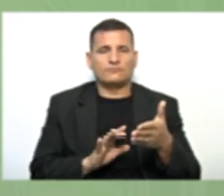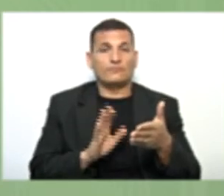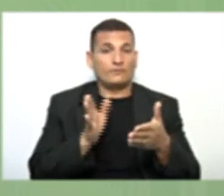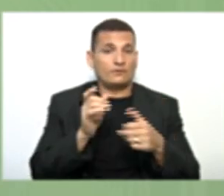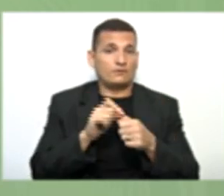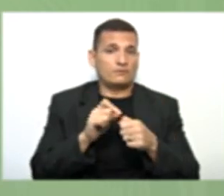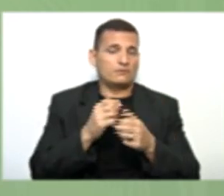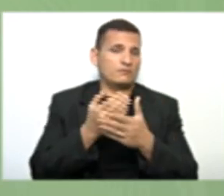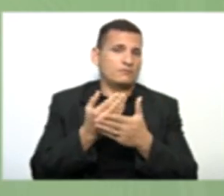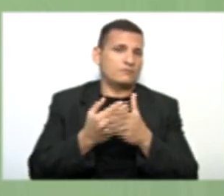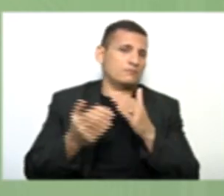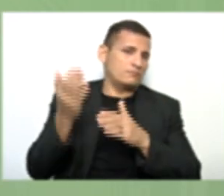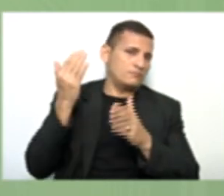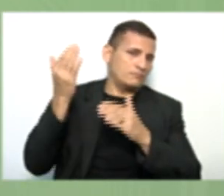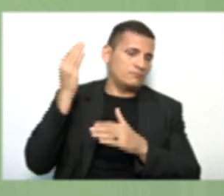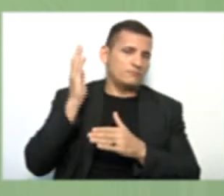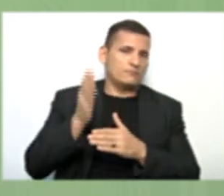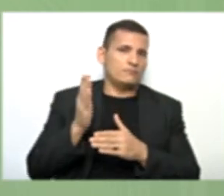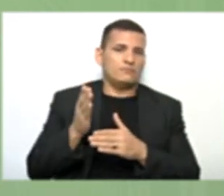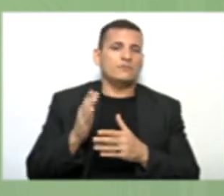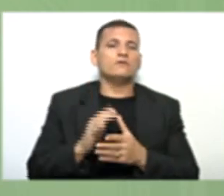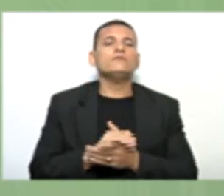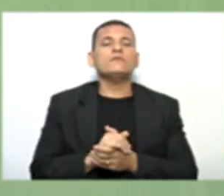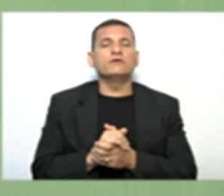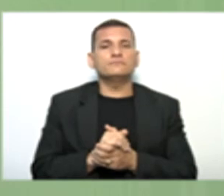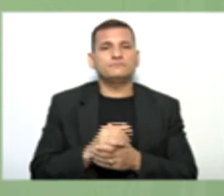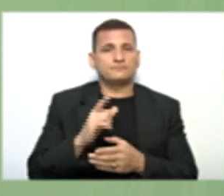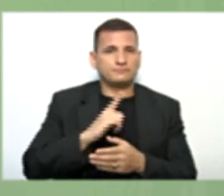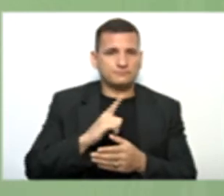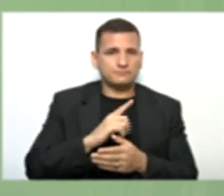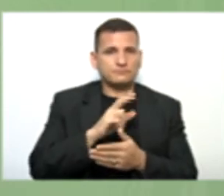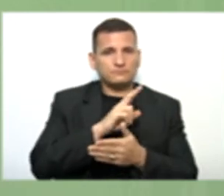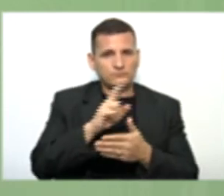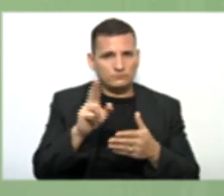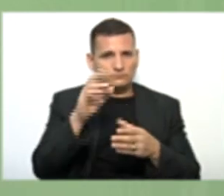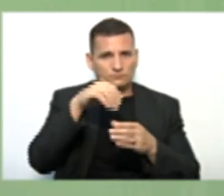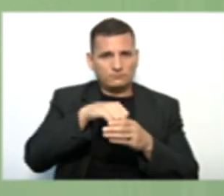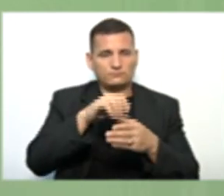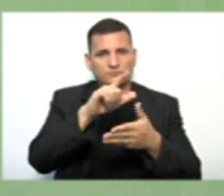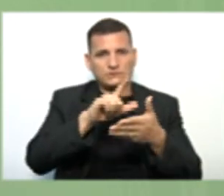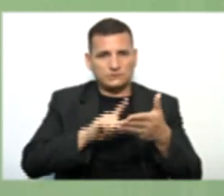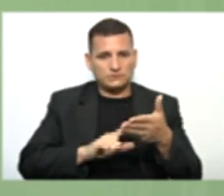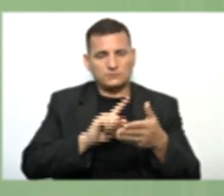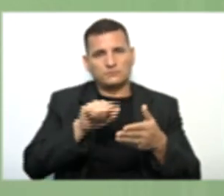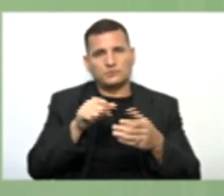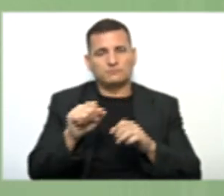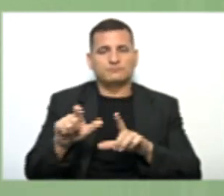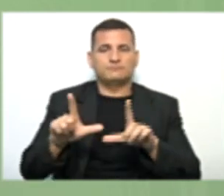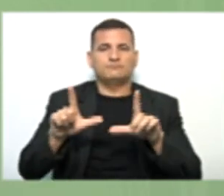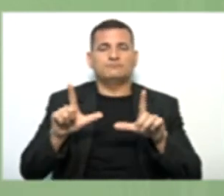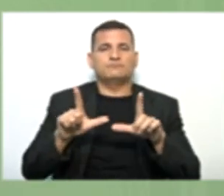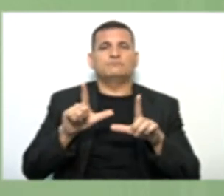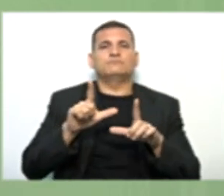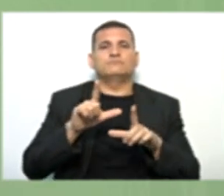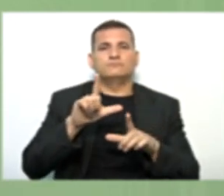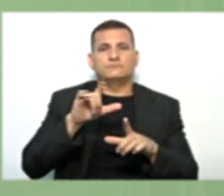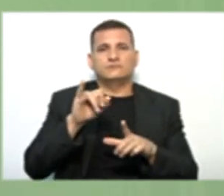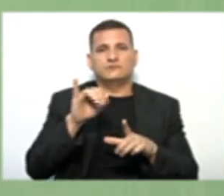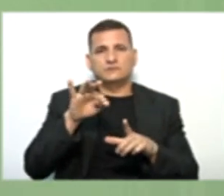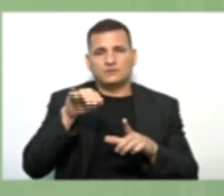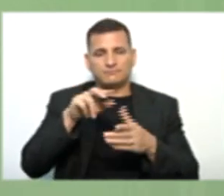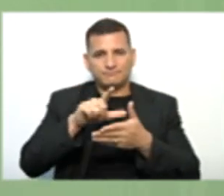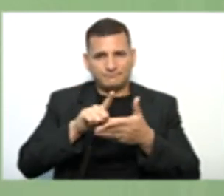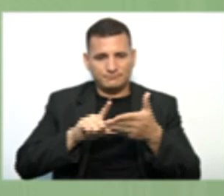aula passada, na aula anterior. O que a gente fez? Tinha nomes dentro de uma lista, a gente pegou e imprimiu a lista. Ele trouxe pra gente, né?